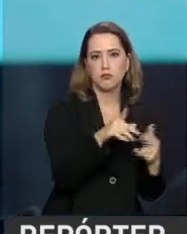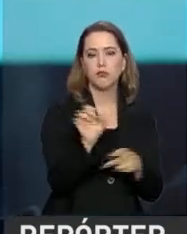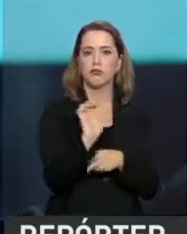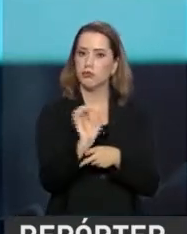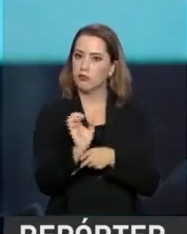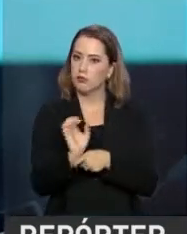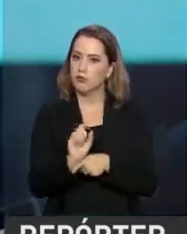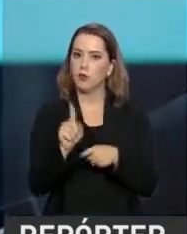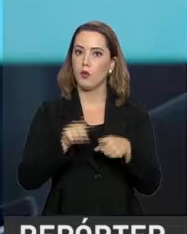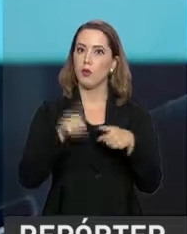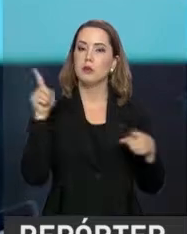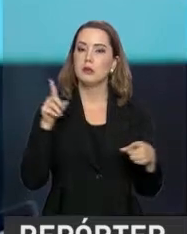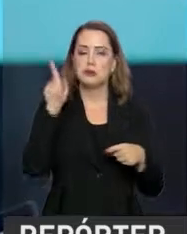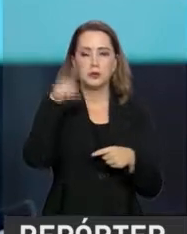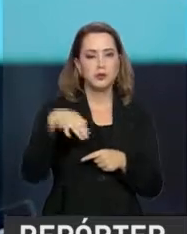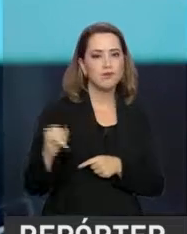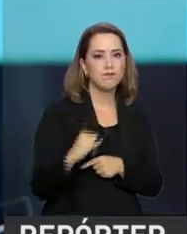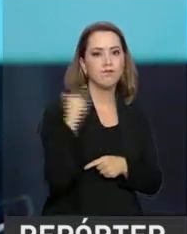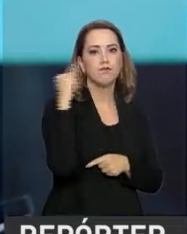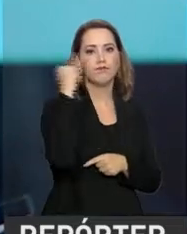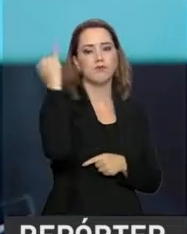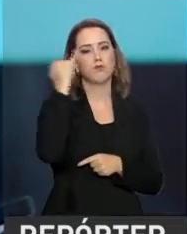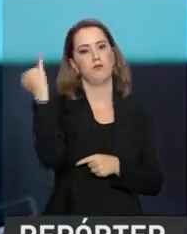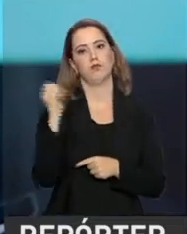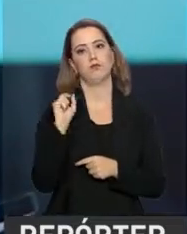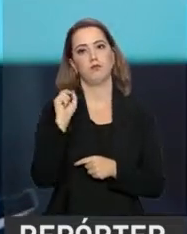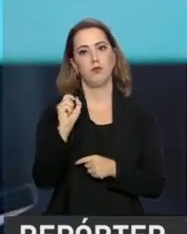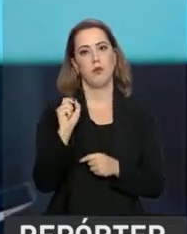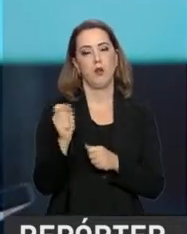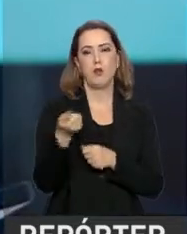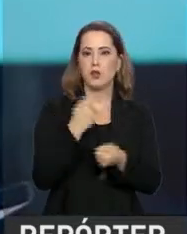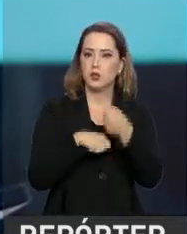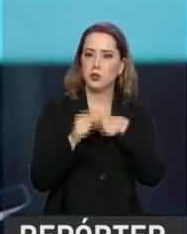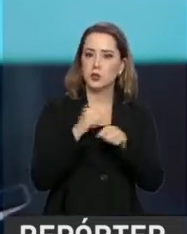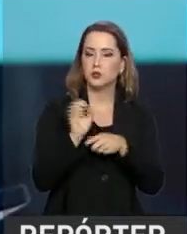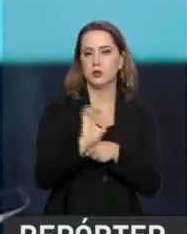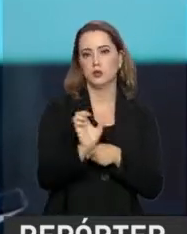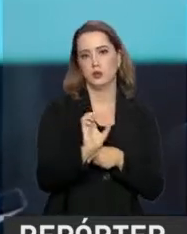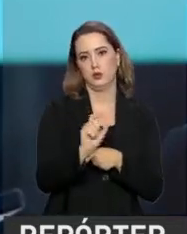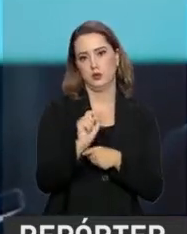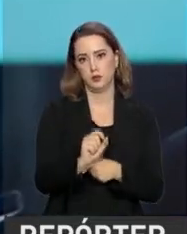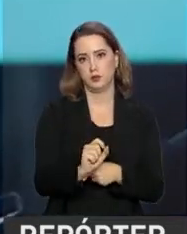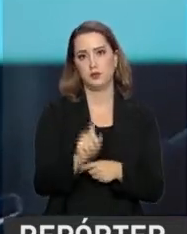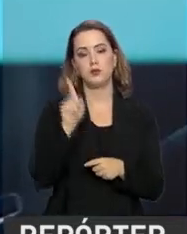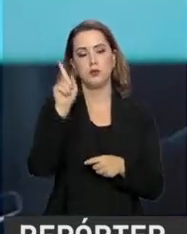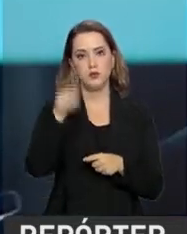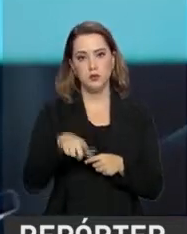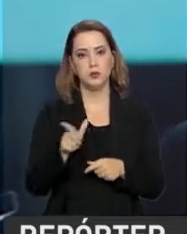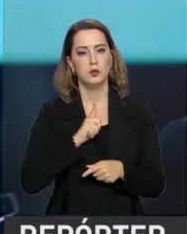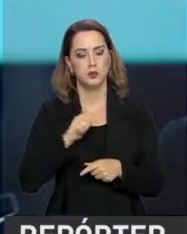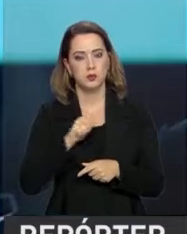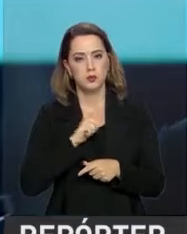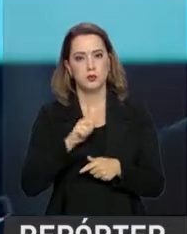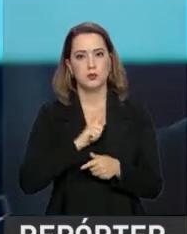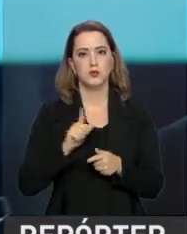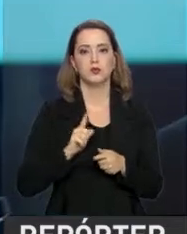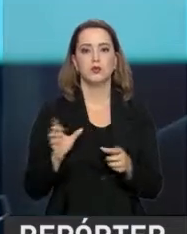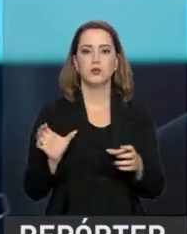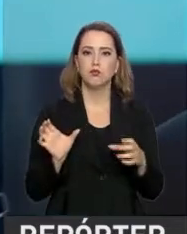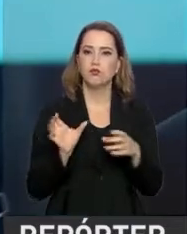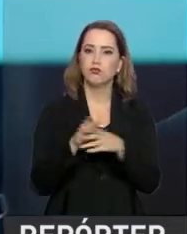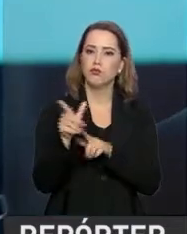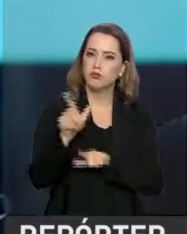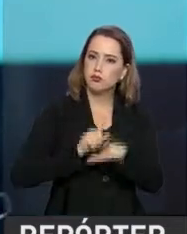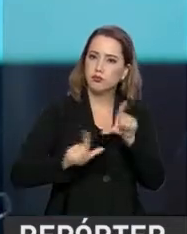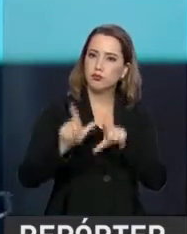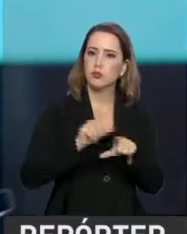que é absolutamente fundamental para o equilíbrio das contas estaduais. E que se tivesse, então, ações conjuntas,